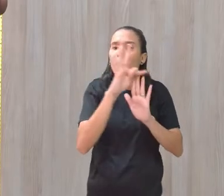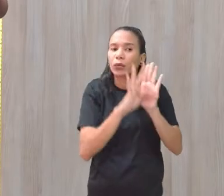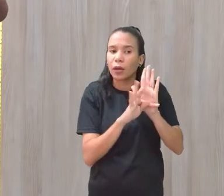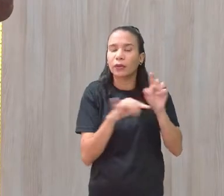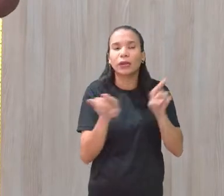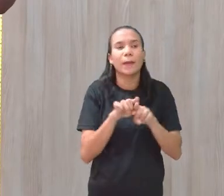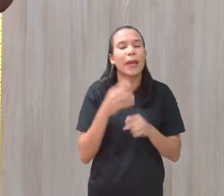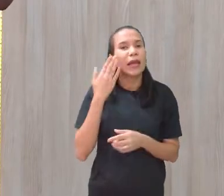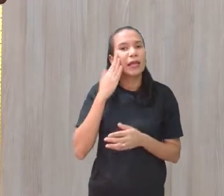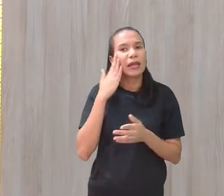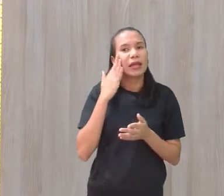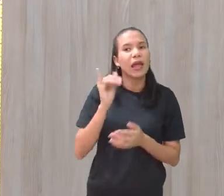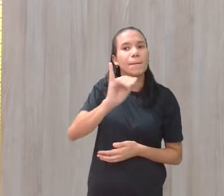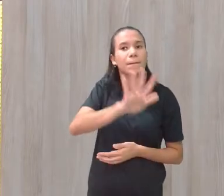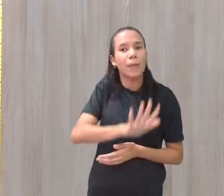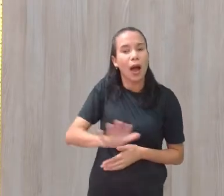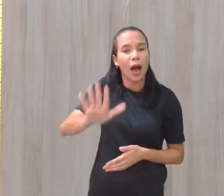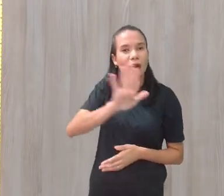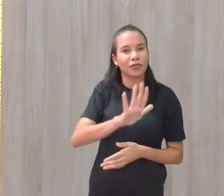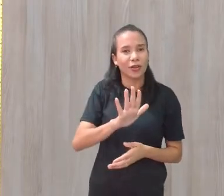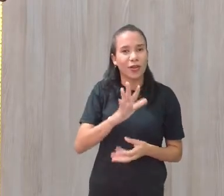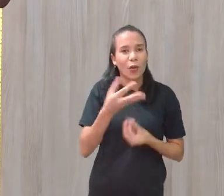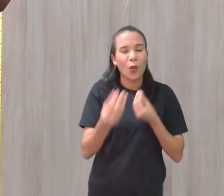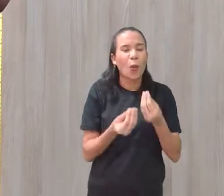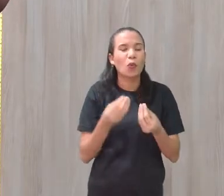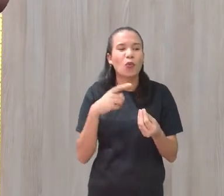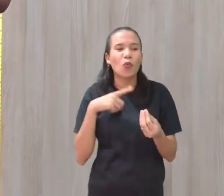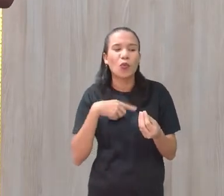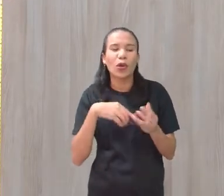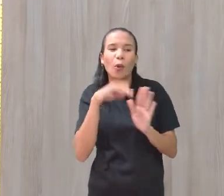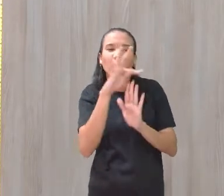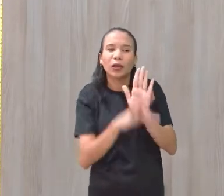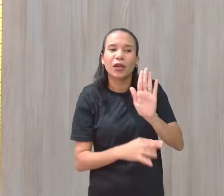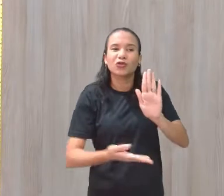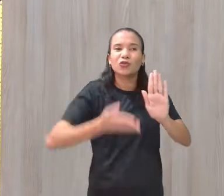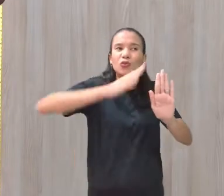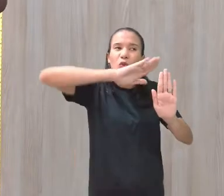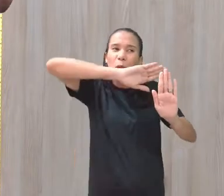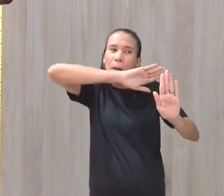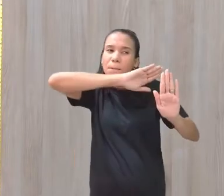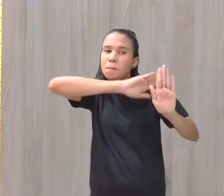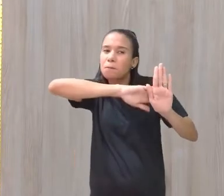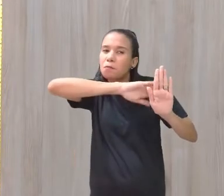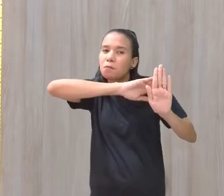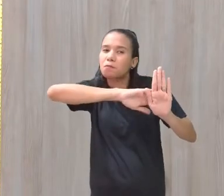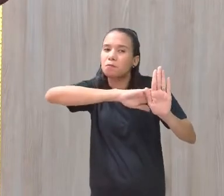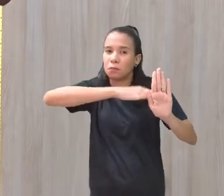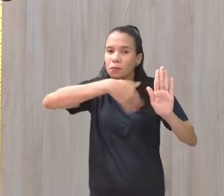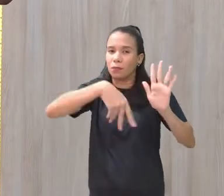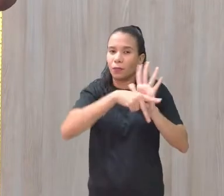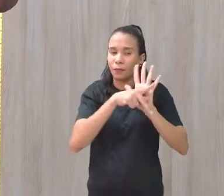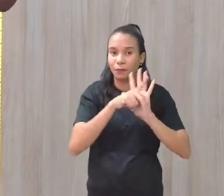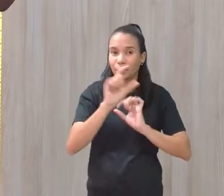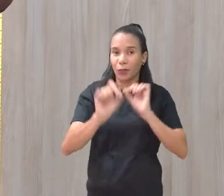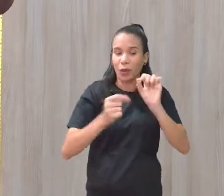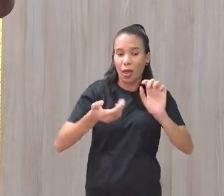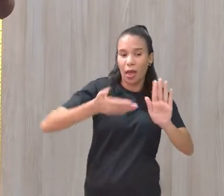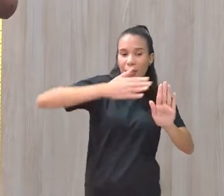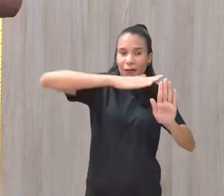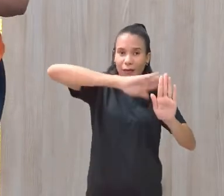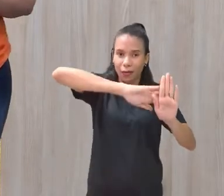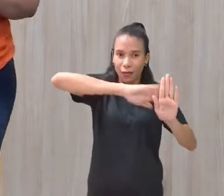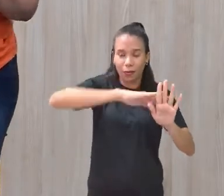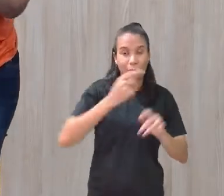gente precisa interpretar o que está entre linhas, o que está aí, né, sendo inferido, que é a